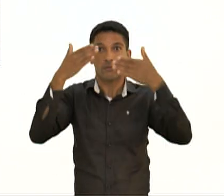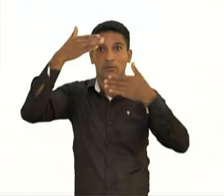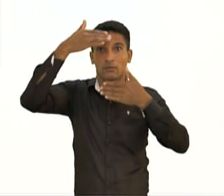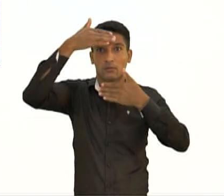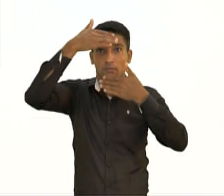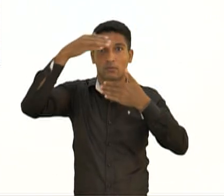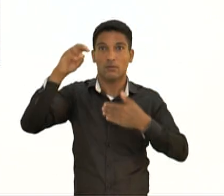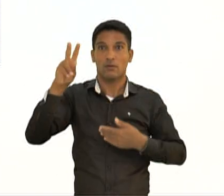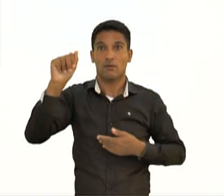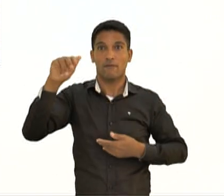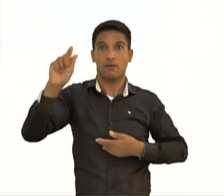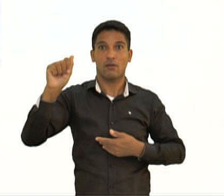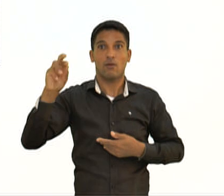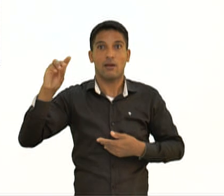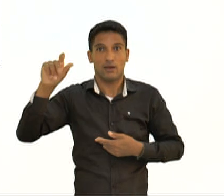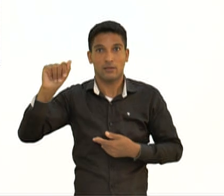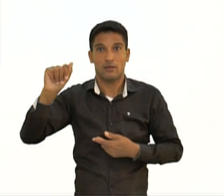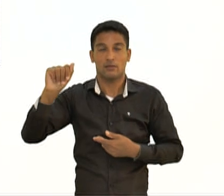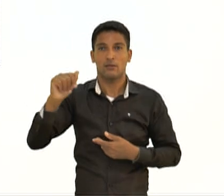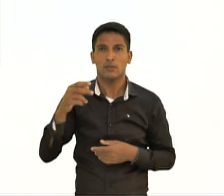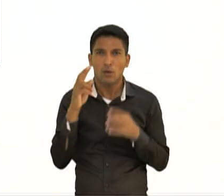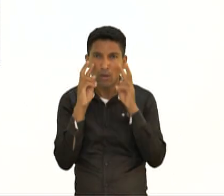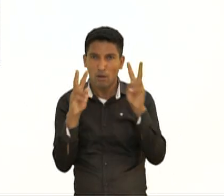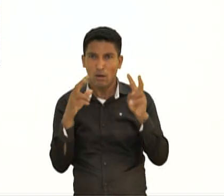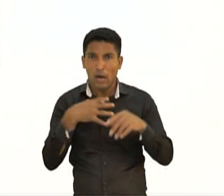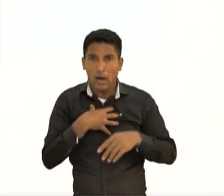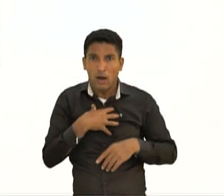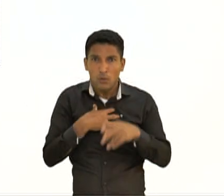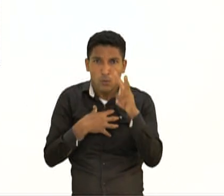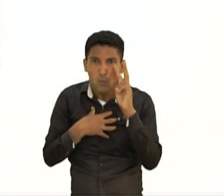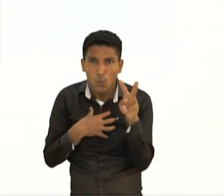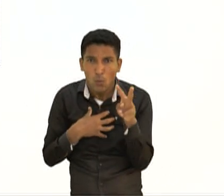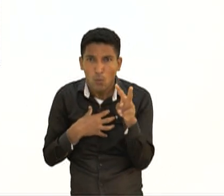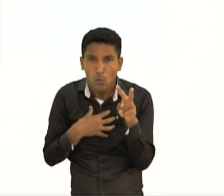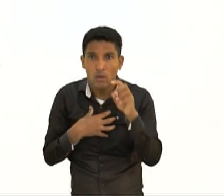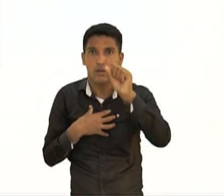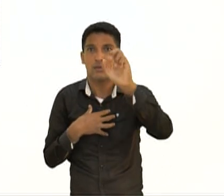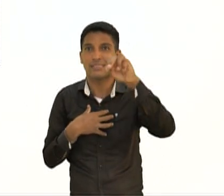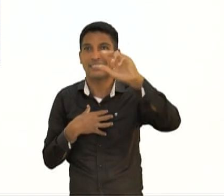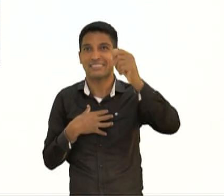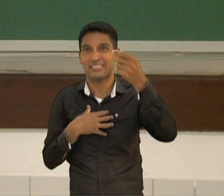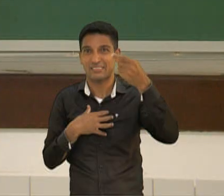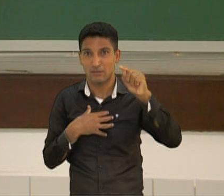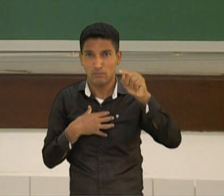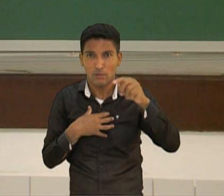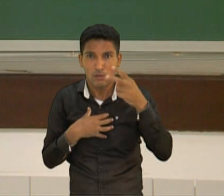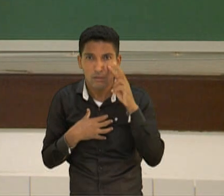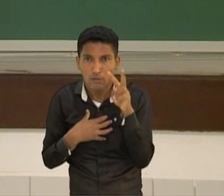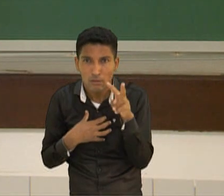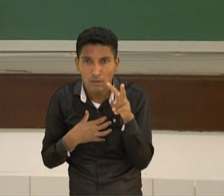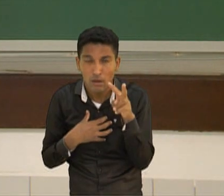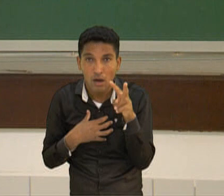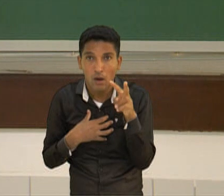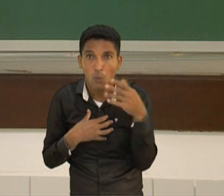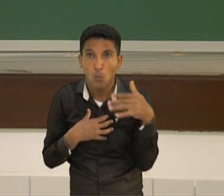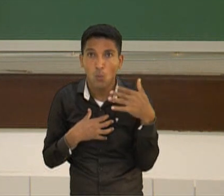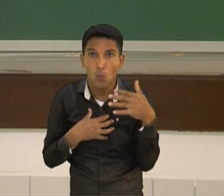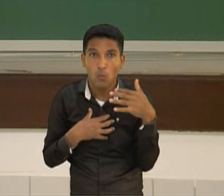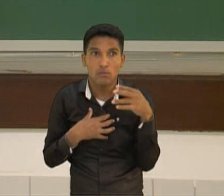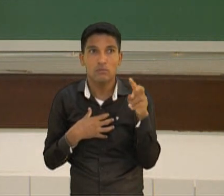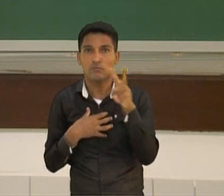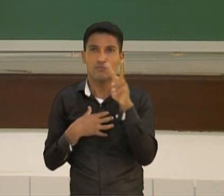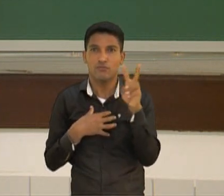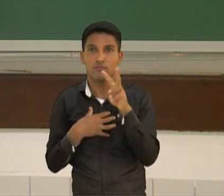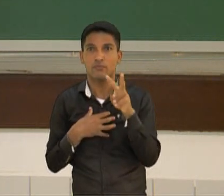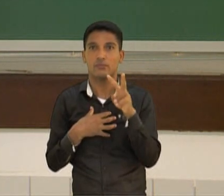sensação. Legal, né? Sensação é a palavra ótima para definir essas vanguardas europeias como um todo. Mas vamos